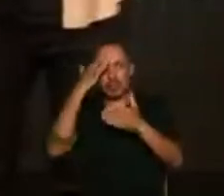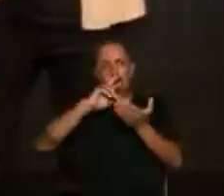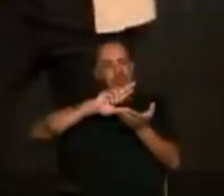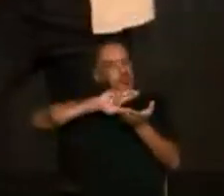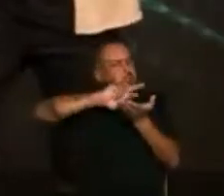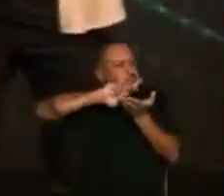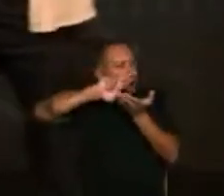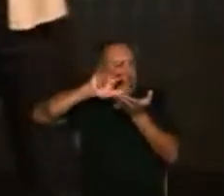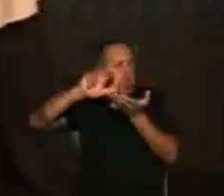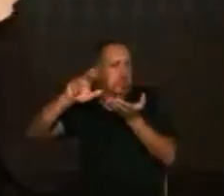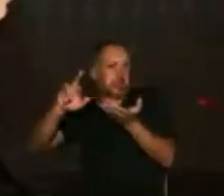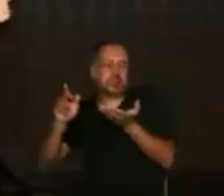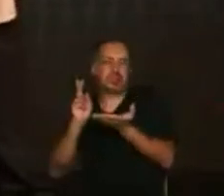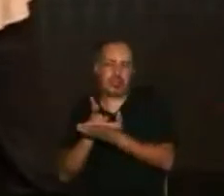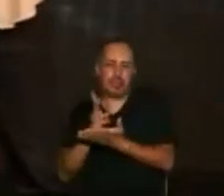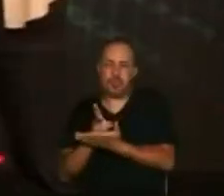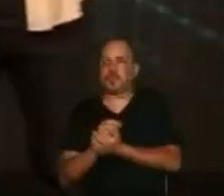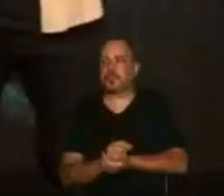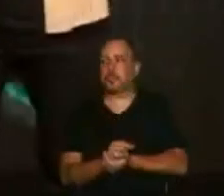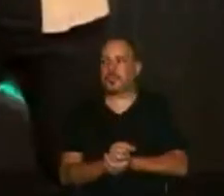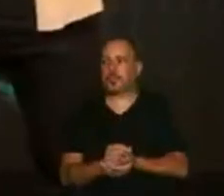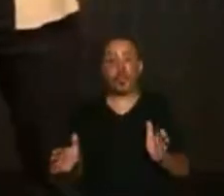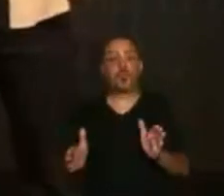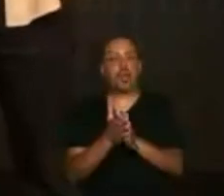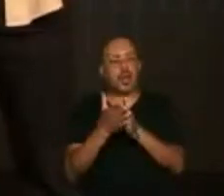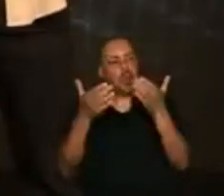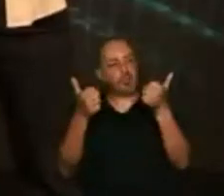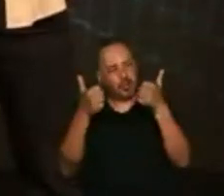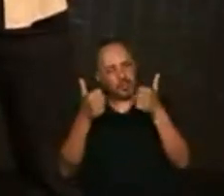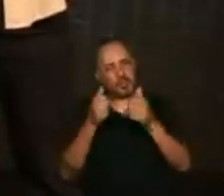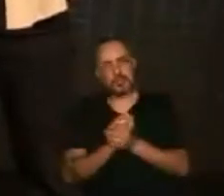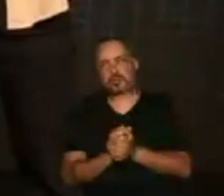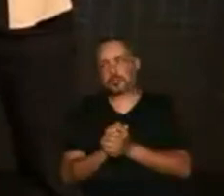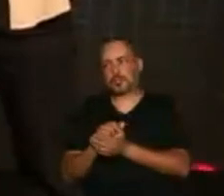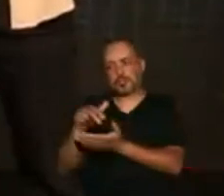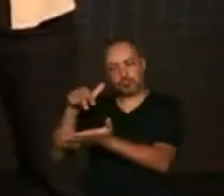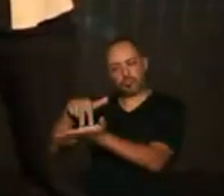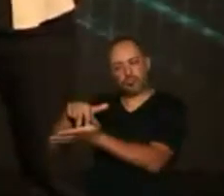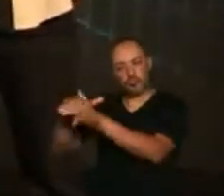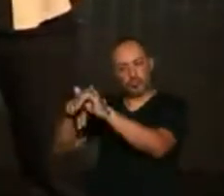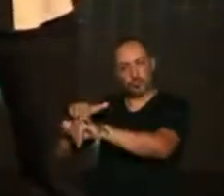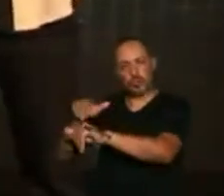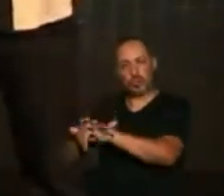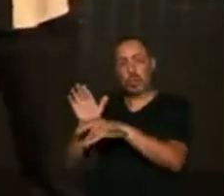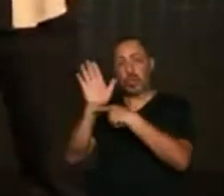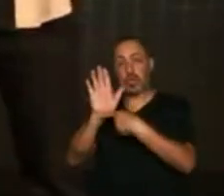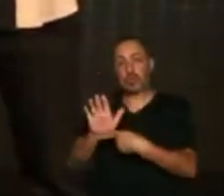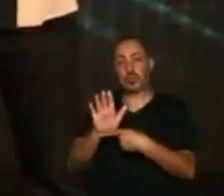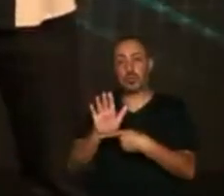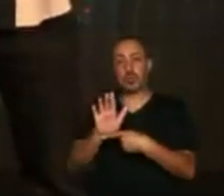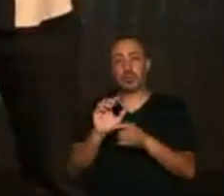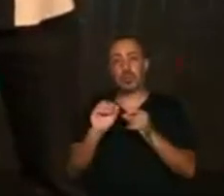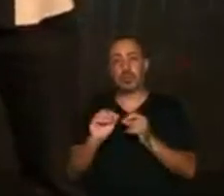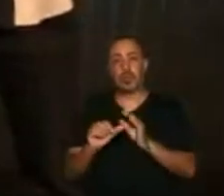e várias vezes no decorrer do tempo. Excelente, maravilhoso. Fica aí, cara, porque vou pedir tua ajuda aqui para apresentar o nosso